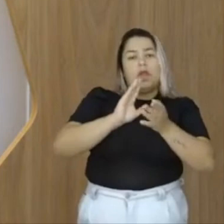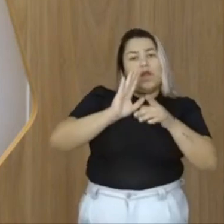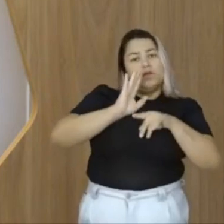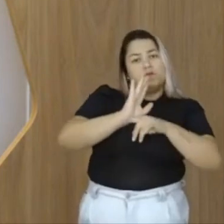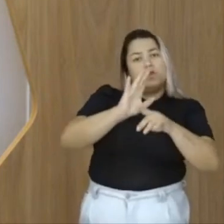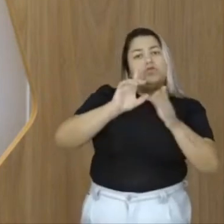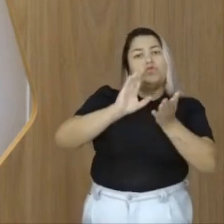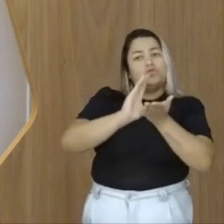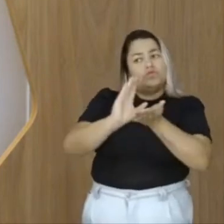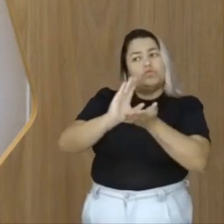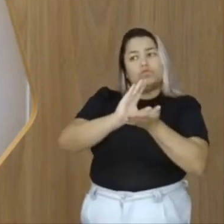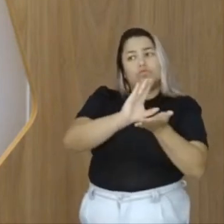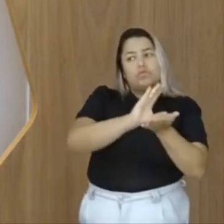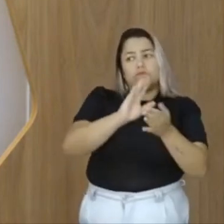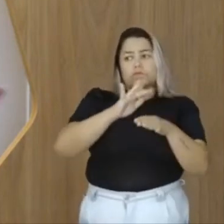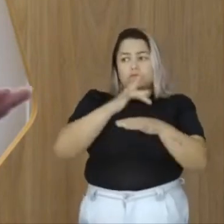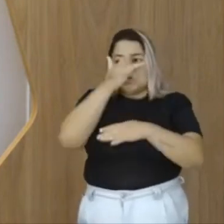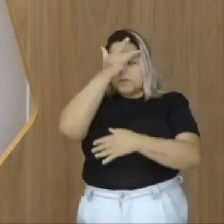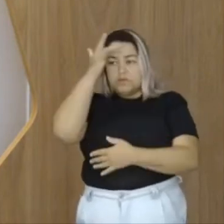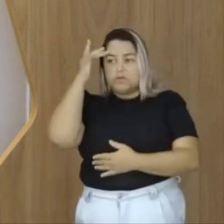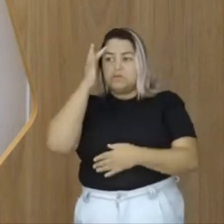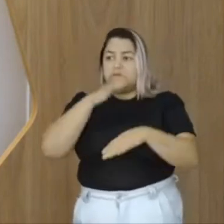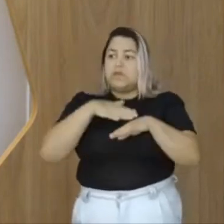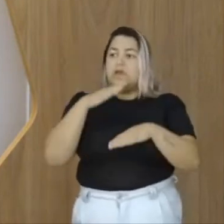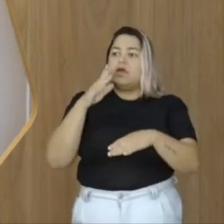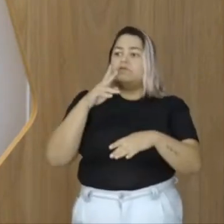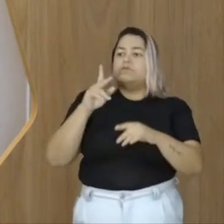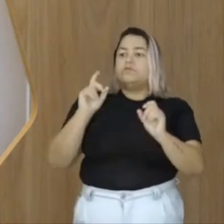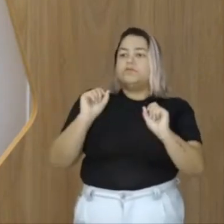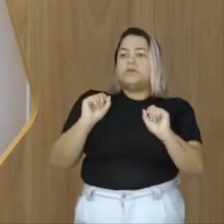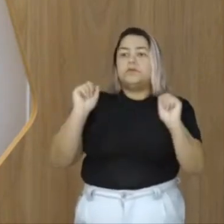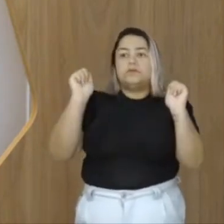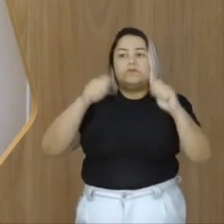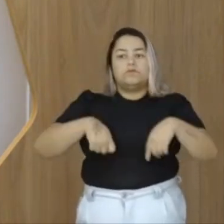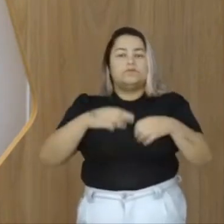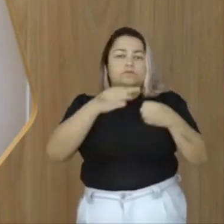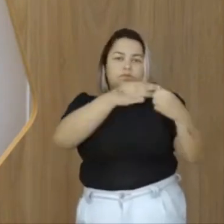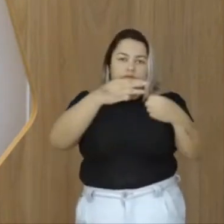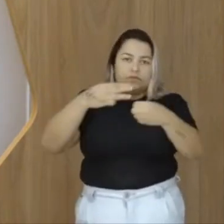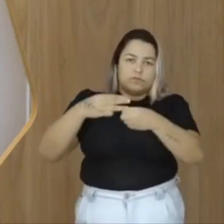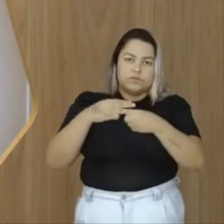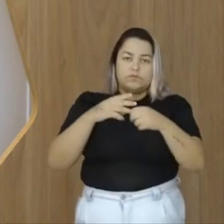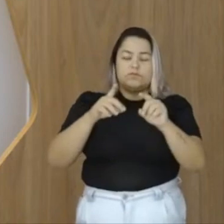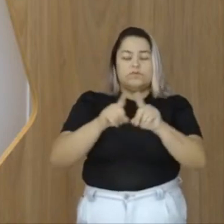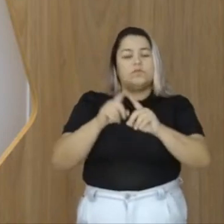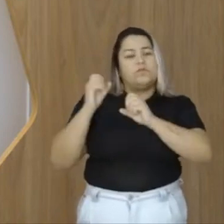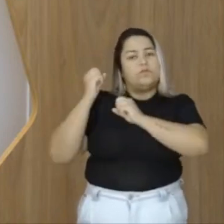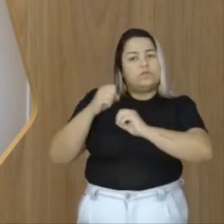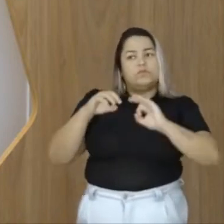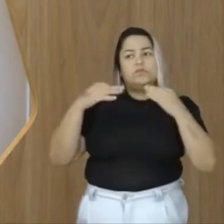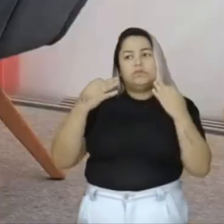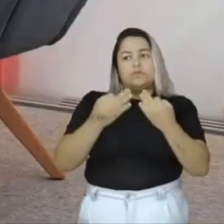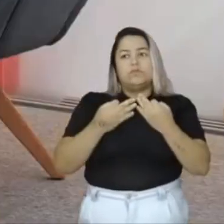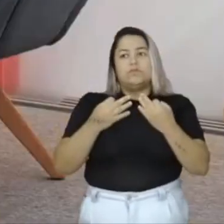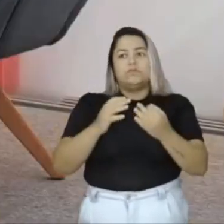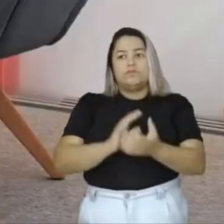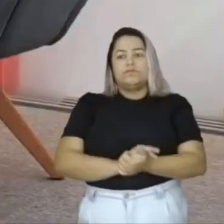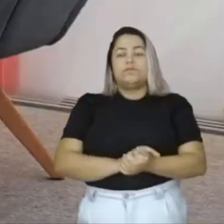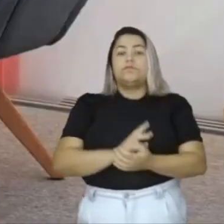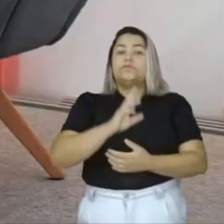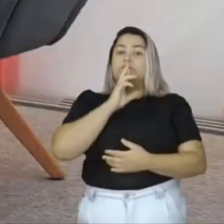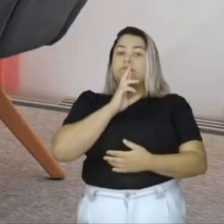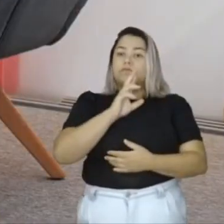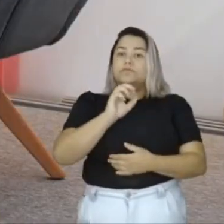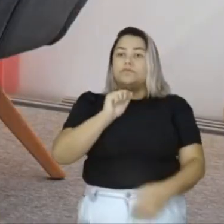na mão das pessoas que mais precisam. Então, se o município olhando para essas famílias, o Bolsa Família chega até elas. Tá aí a resposta para